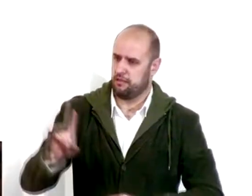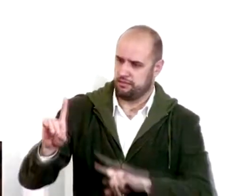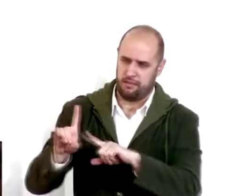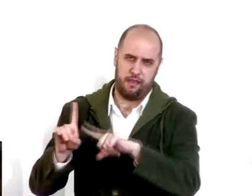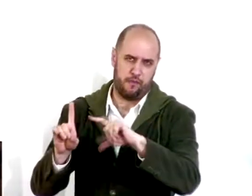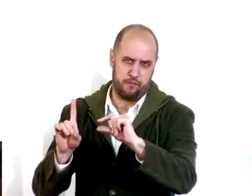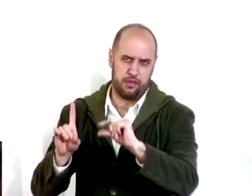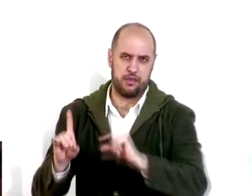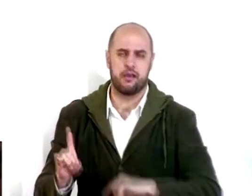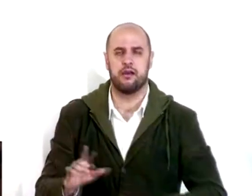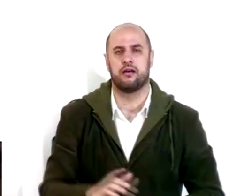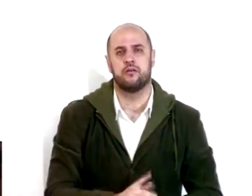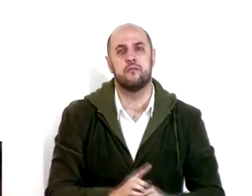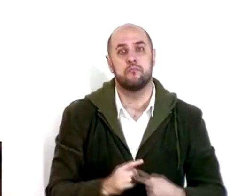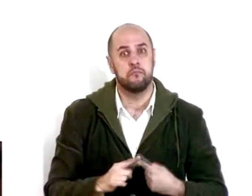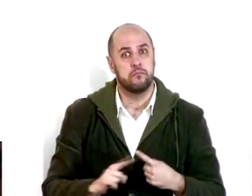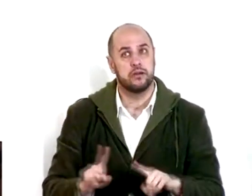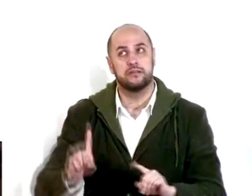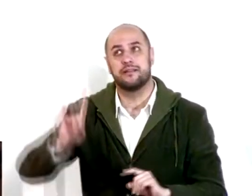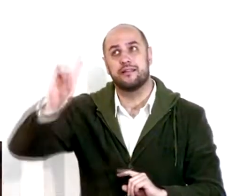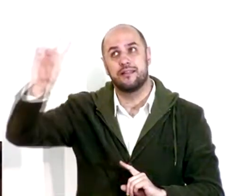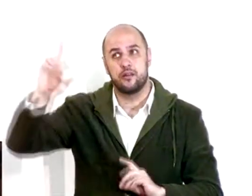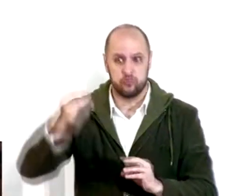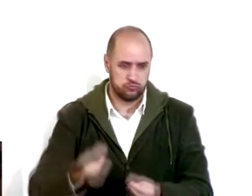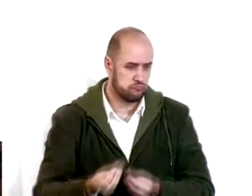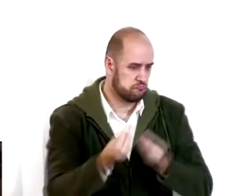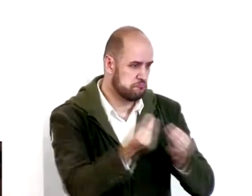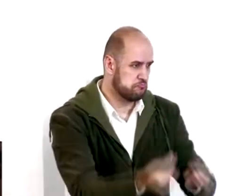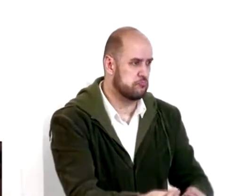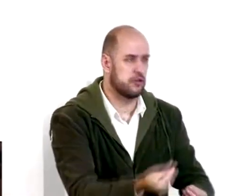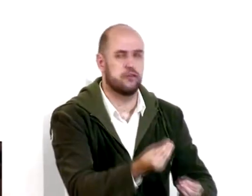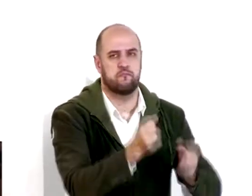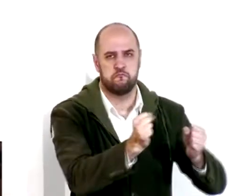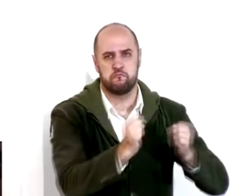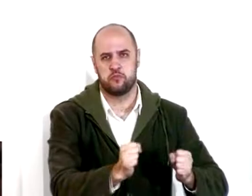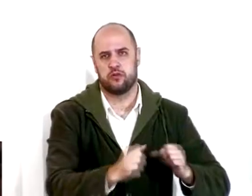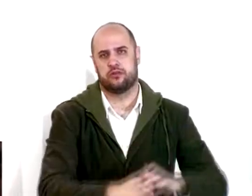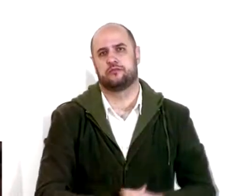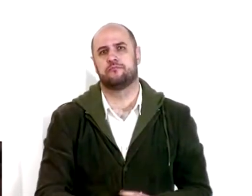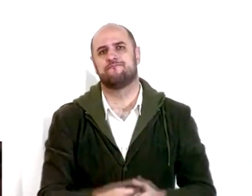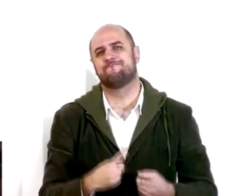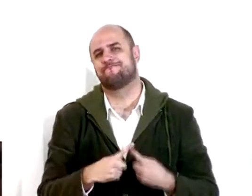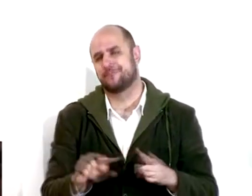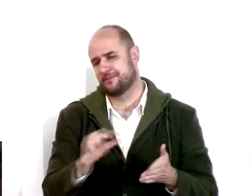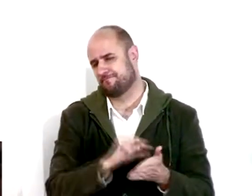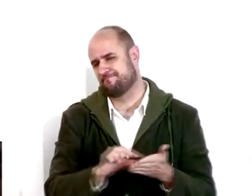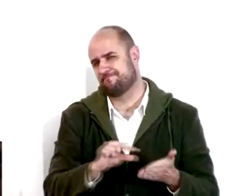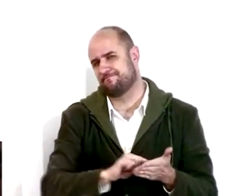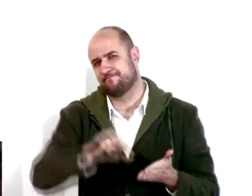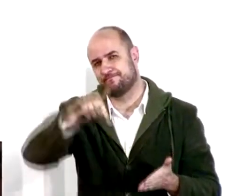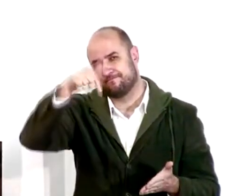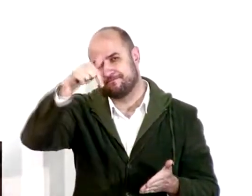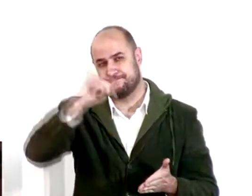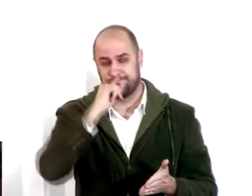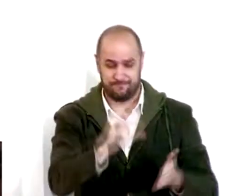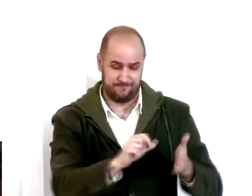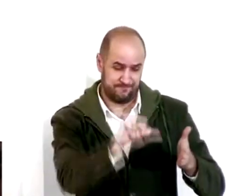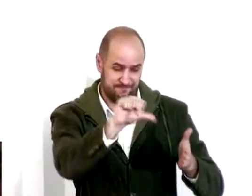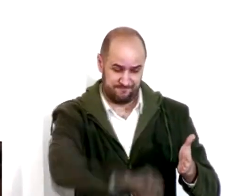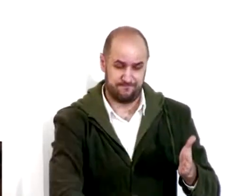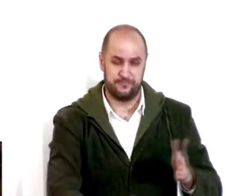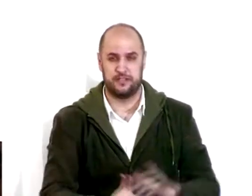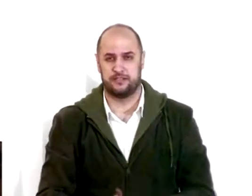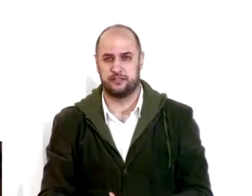São constituídos por Deus. Mas a condenação deles está no verso 7, que nos diz: todavia,